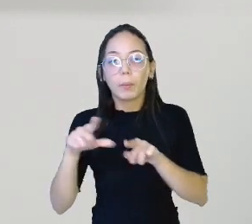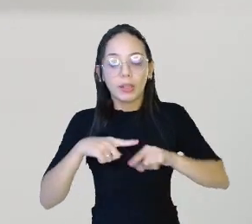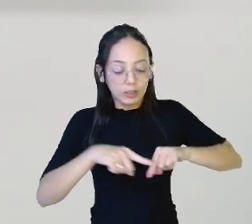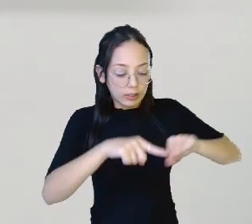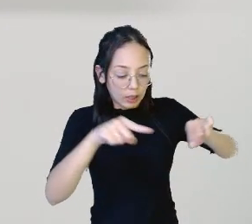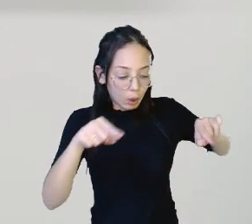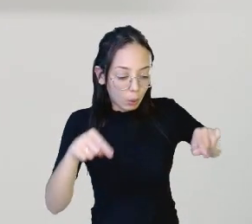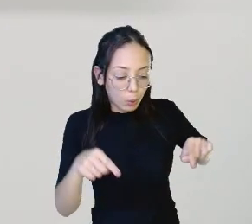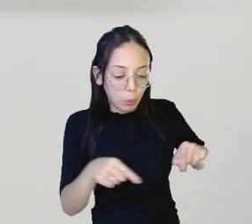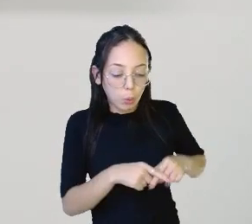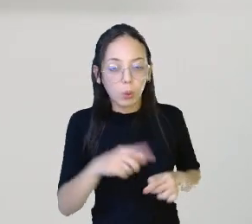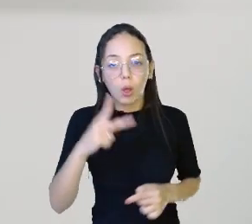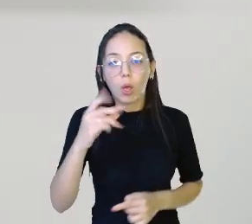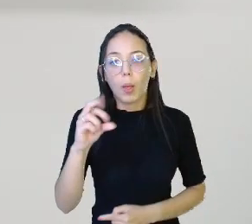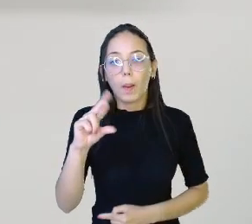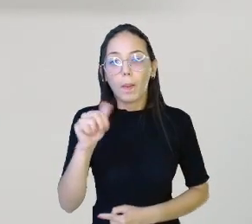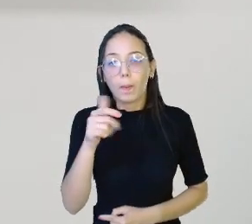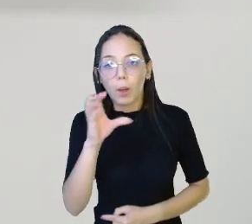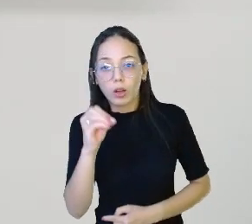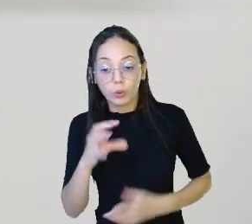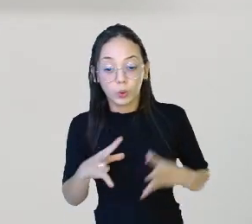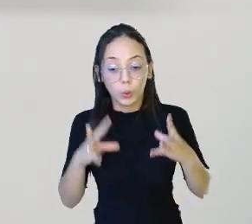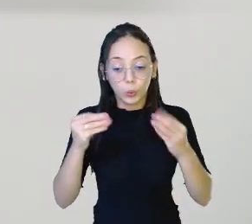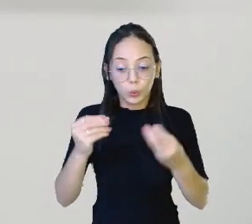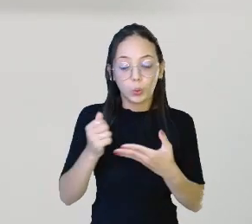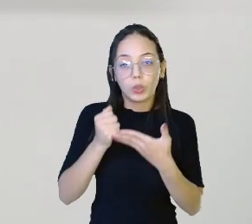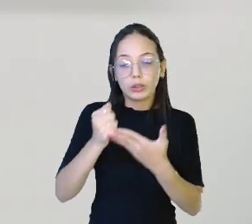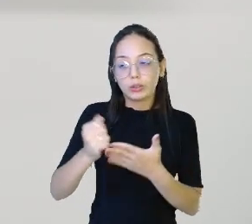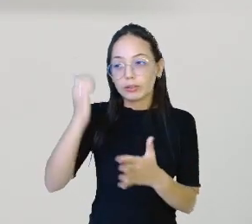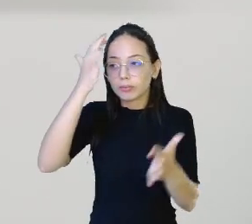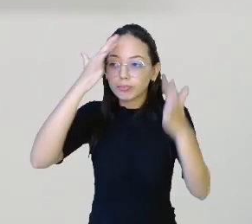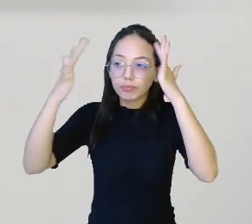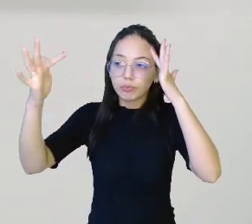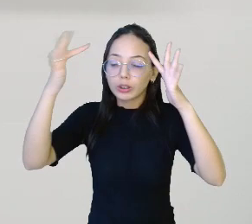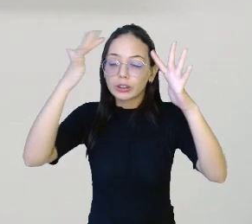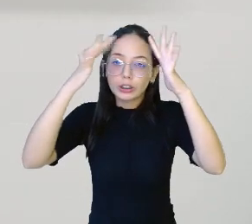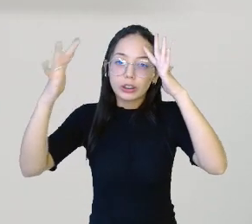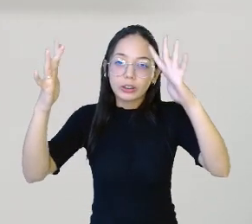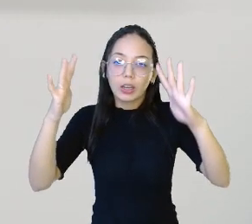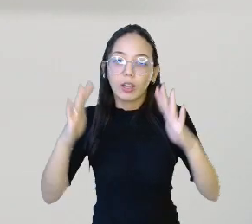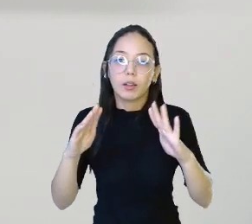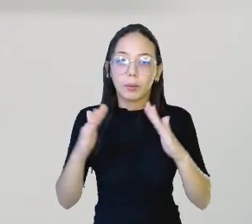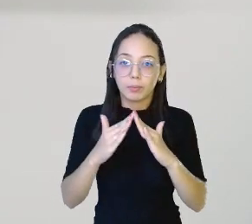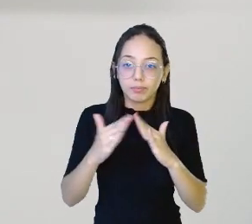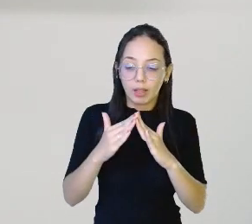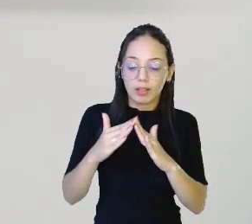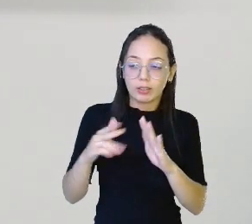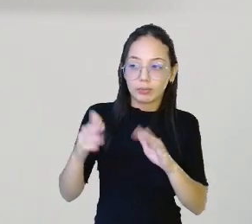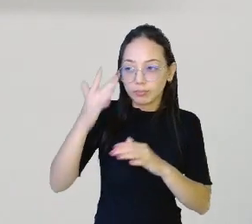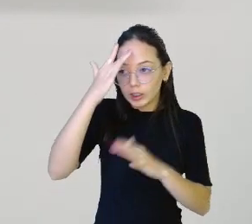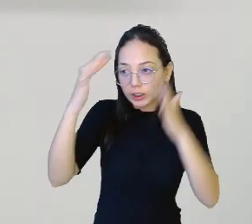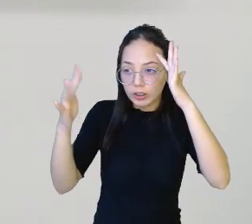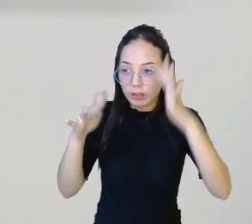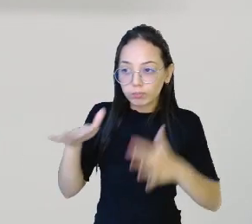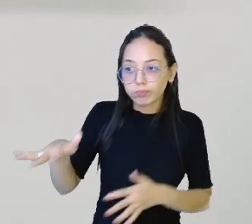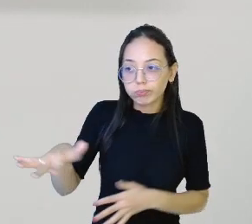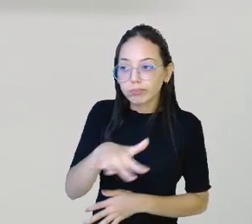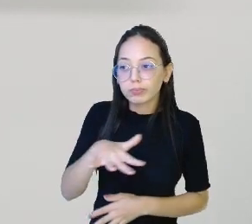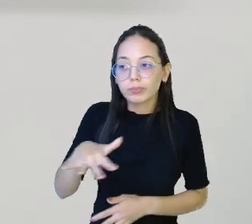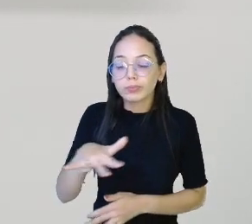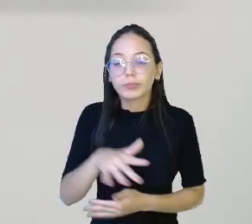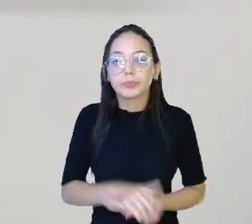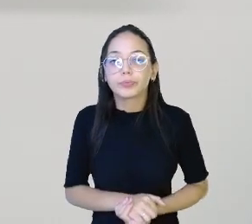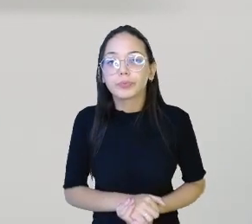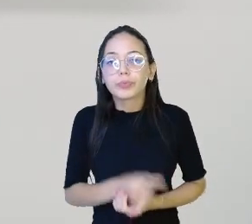porão. Então, tudo isso aí te ajudou a imaginar aquela cena. Vamos para a próxima